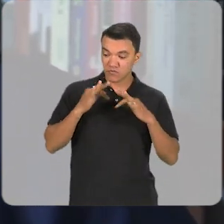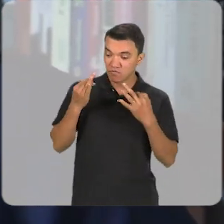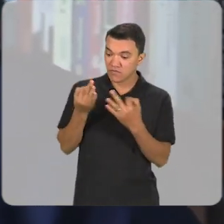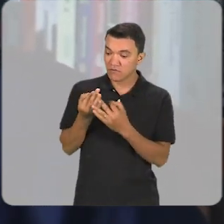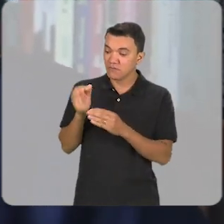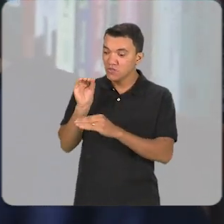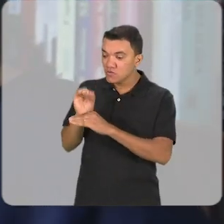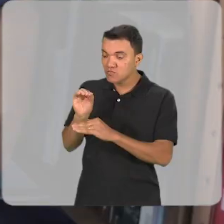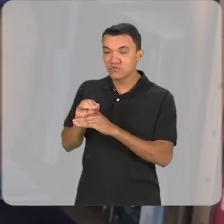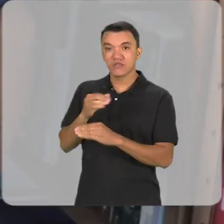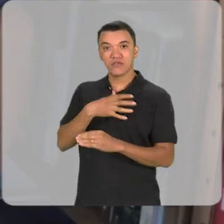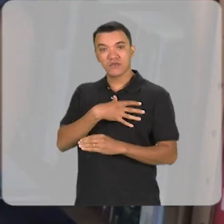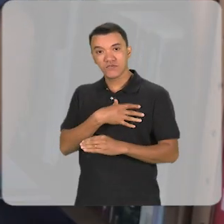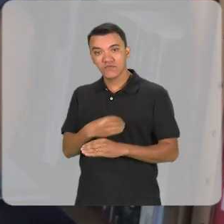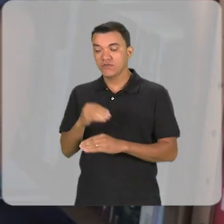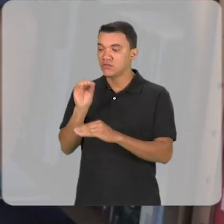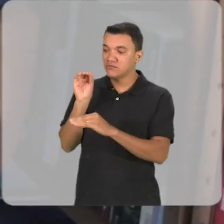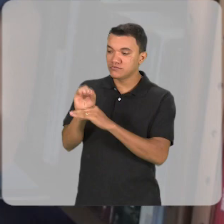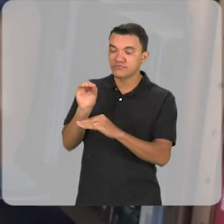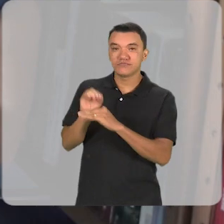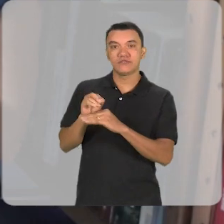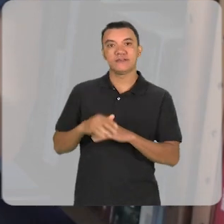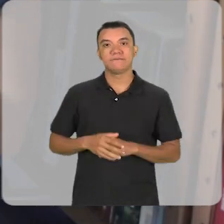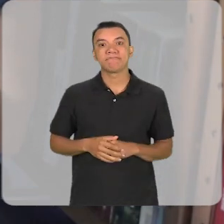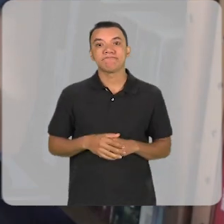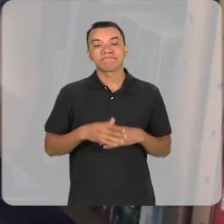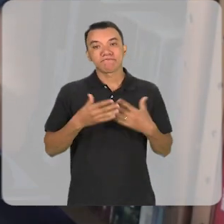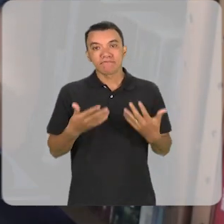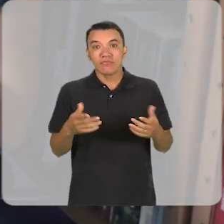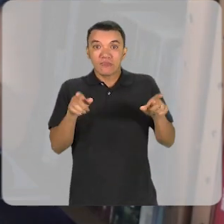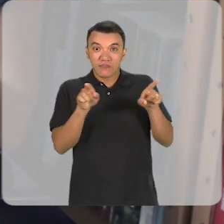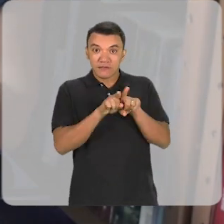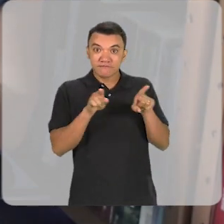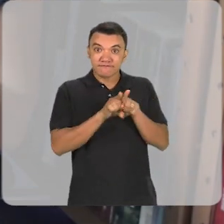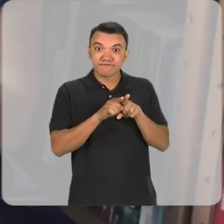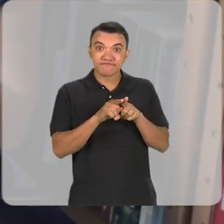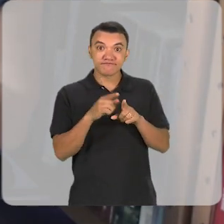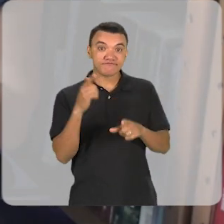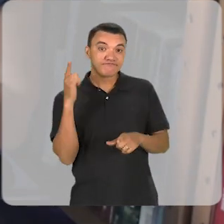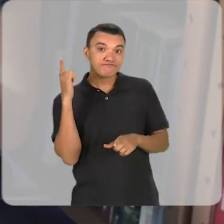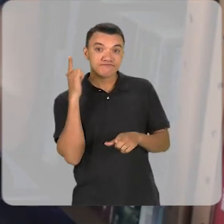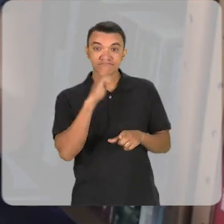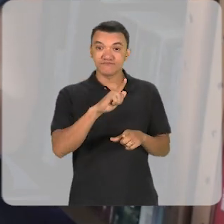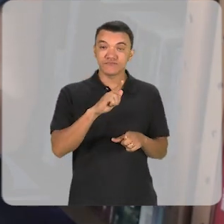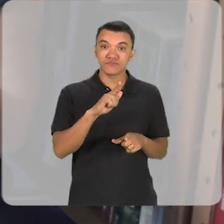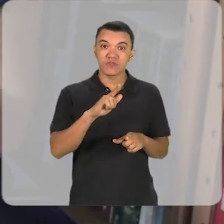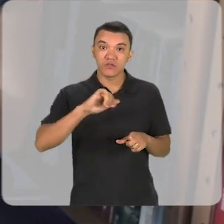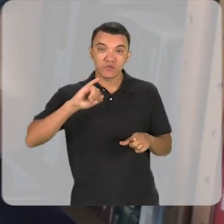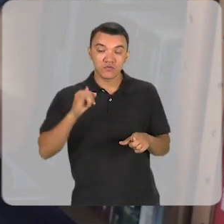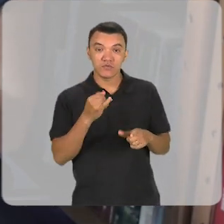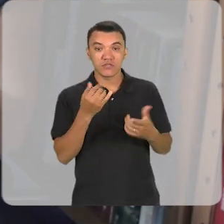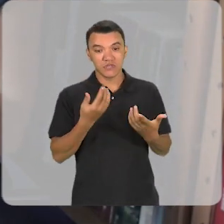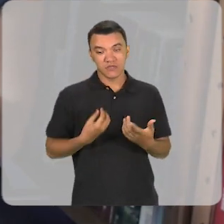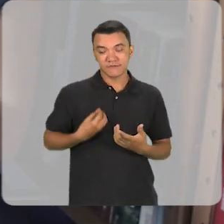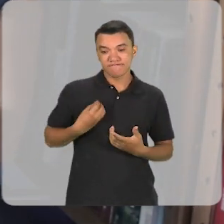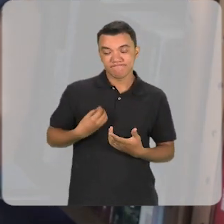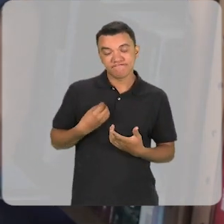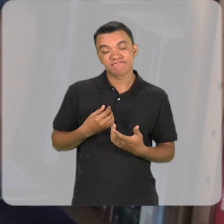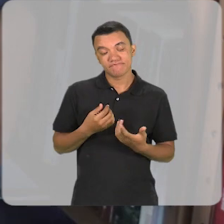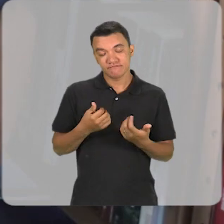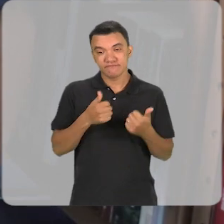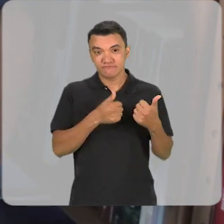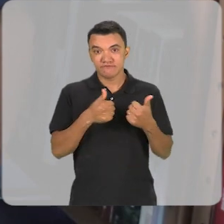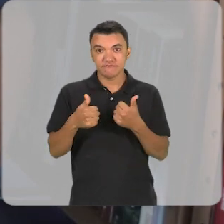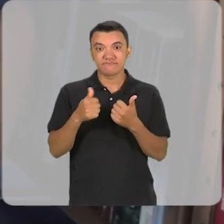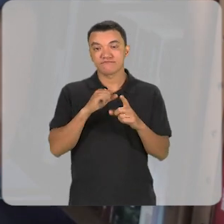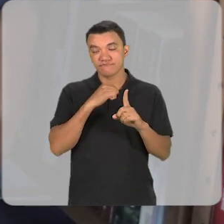família, os seus filhos, e com isso também obter, né, algum tipo de sobrevivência mais digna naquela sociedade.